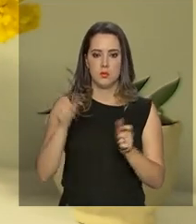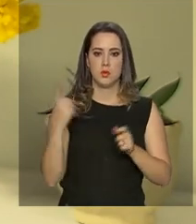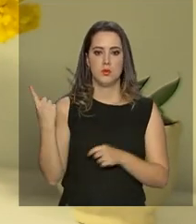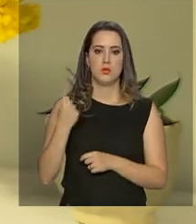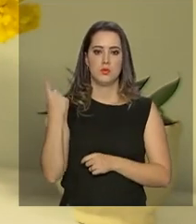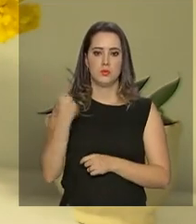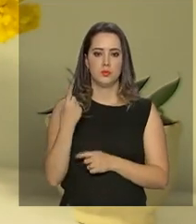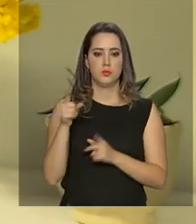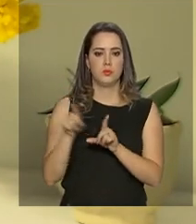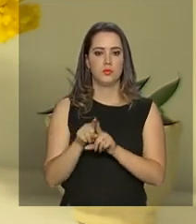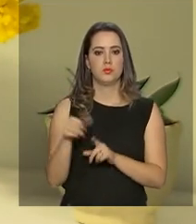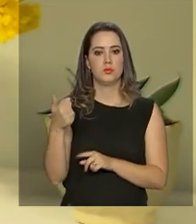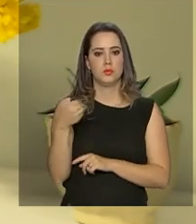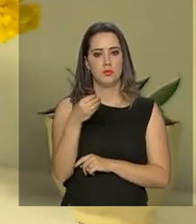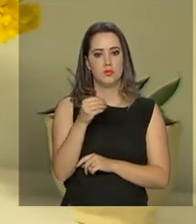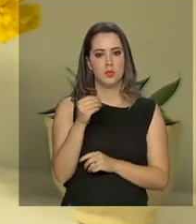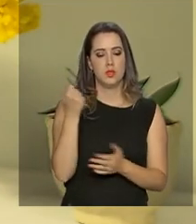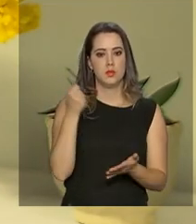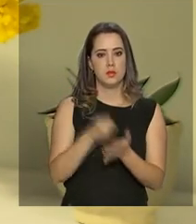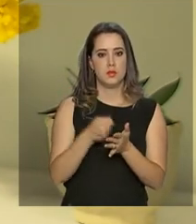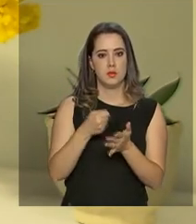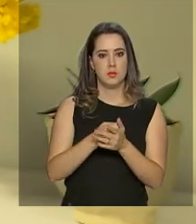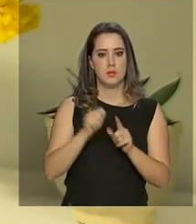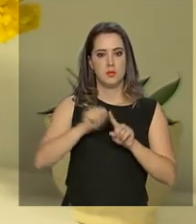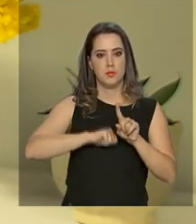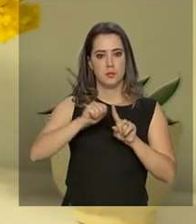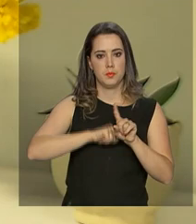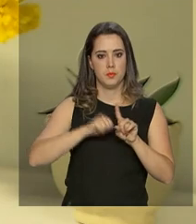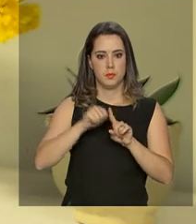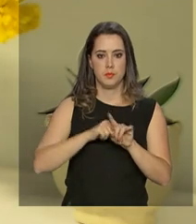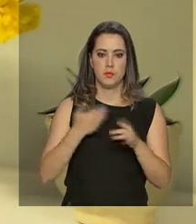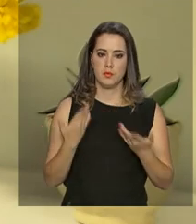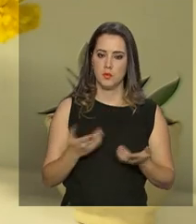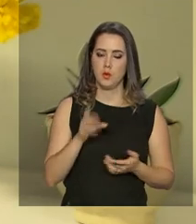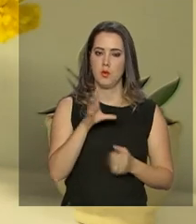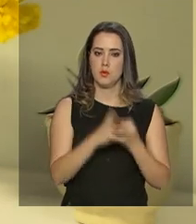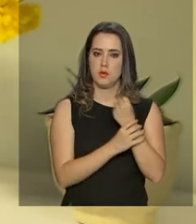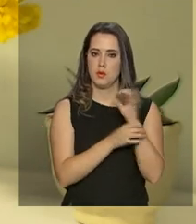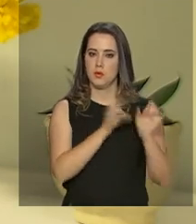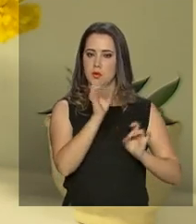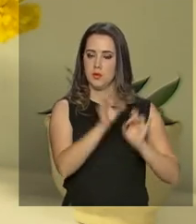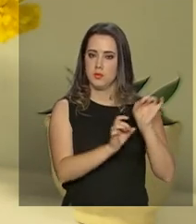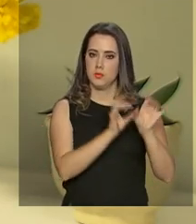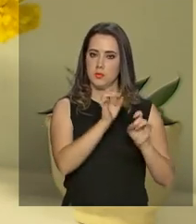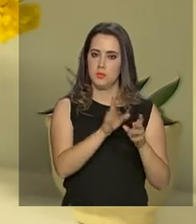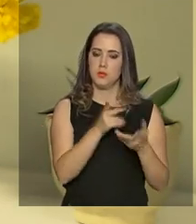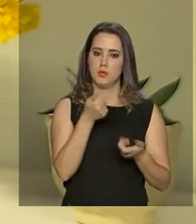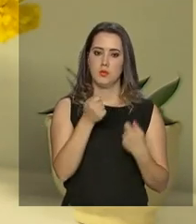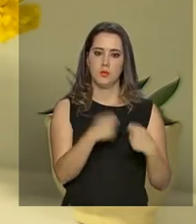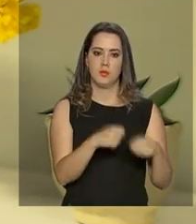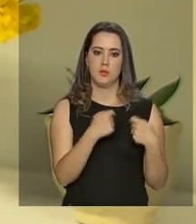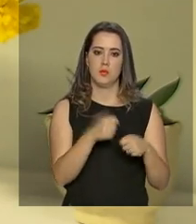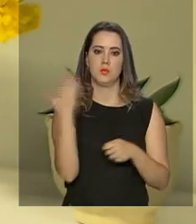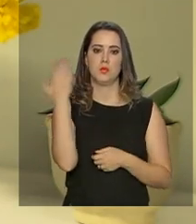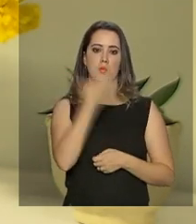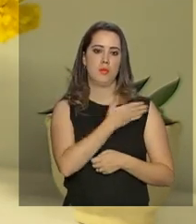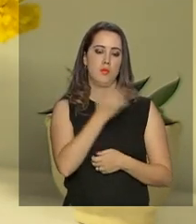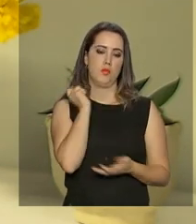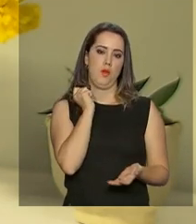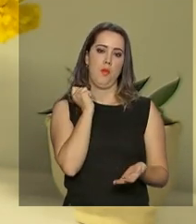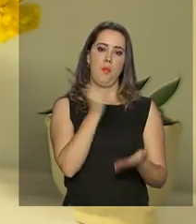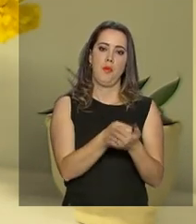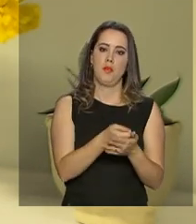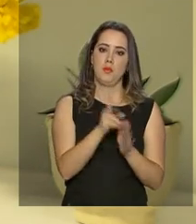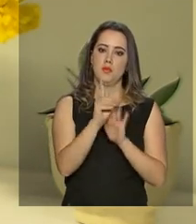e facultativo são dez contribuições mensais no caso do segurado especial como ele não precisa comprovar sua contribuição